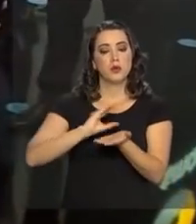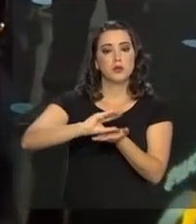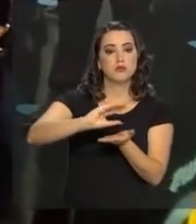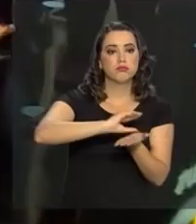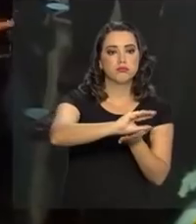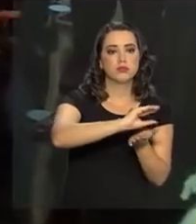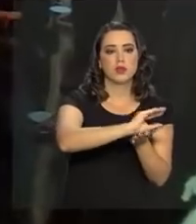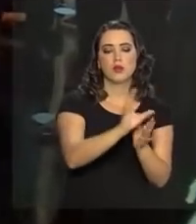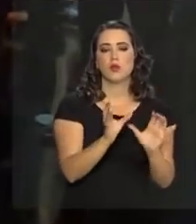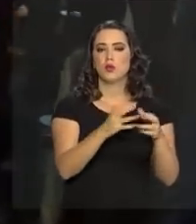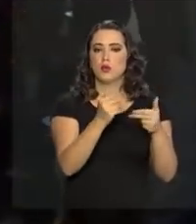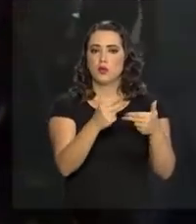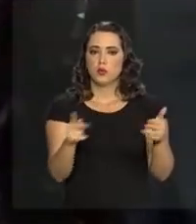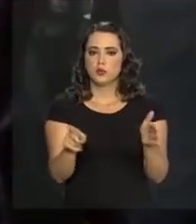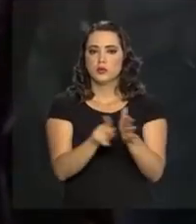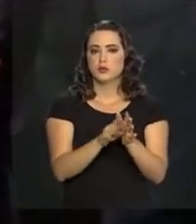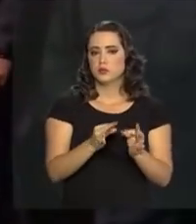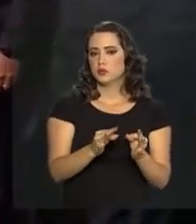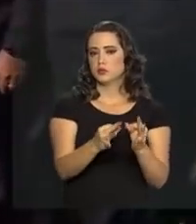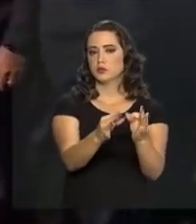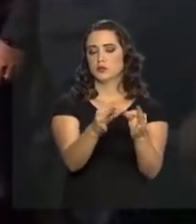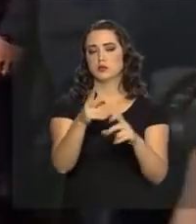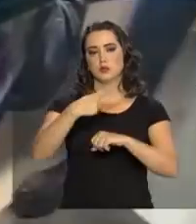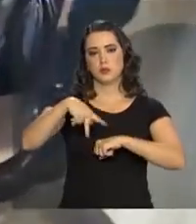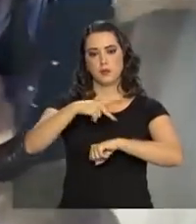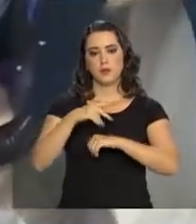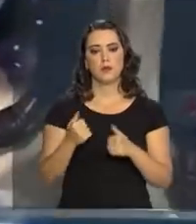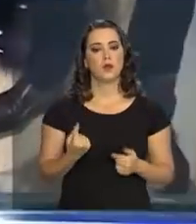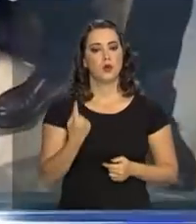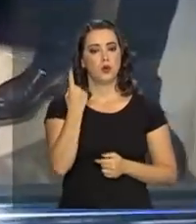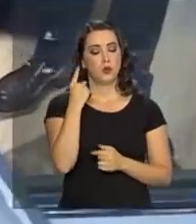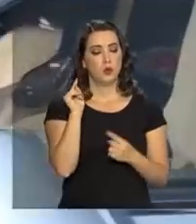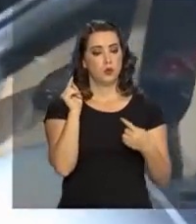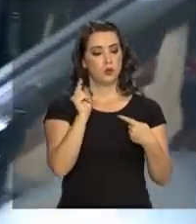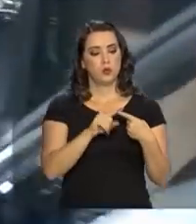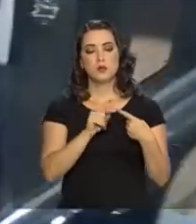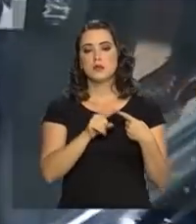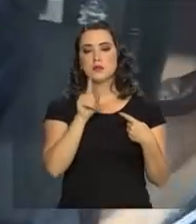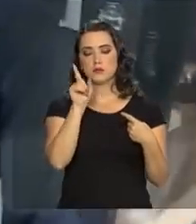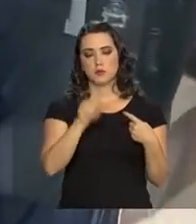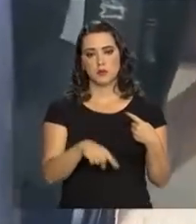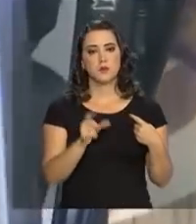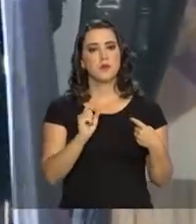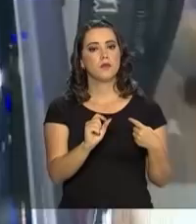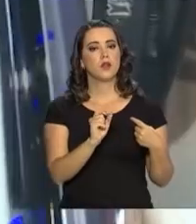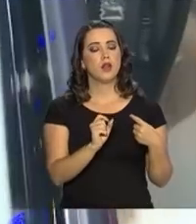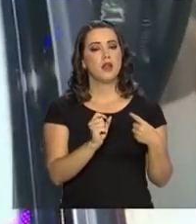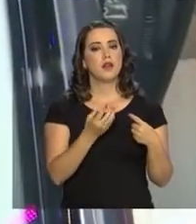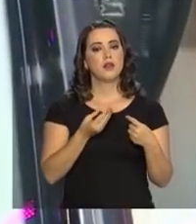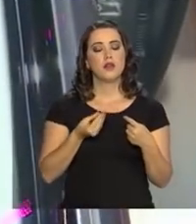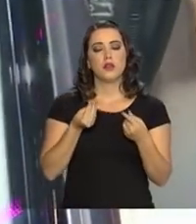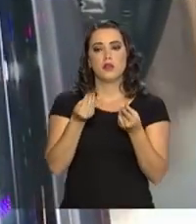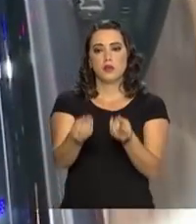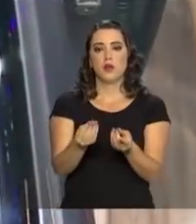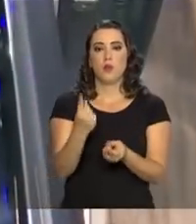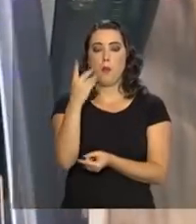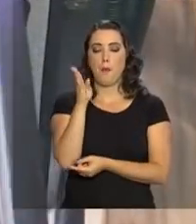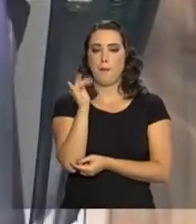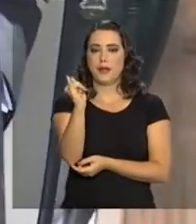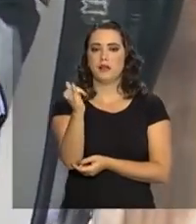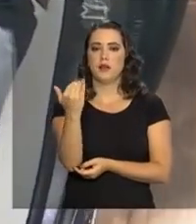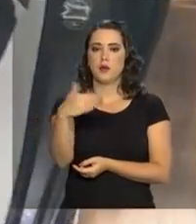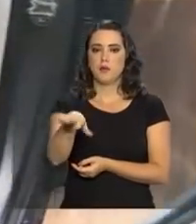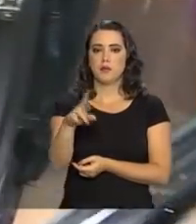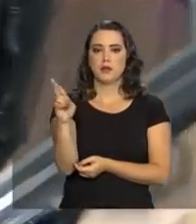aumentem investimentos em produtos e tecnologias no país. Um dos itens do Rota 2030 é a concessão de até R$1,5 bilhão